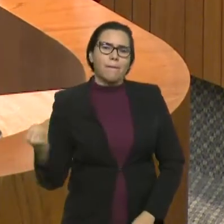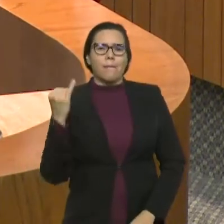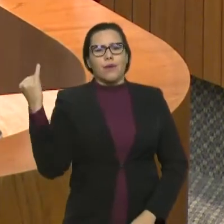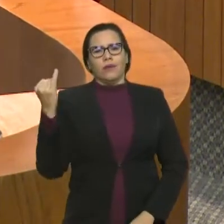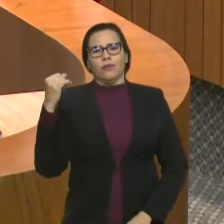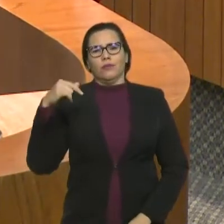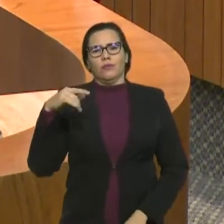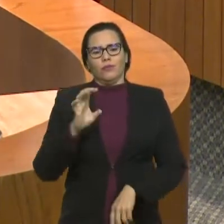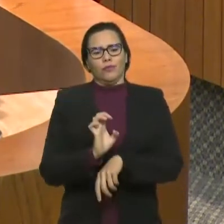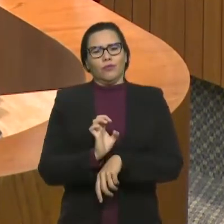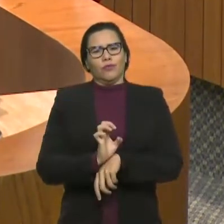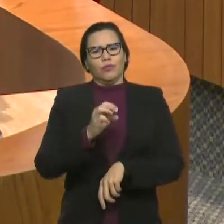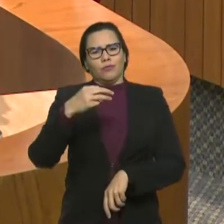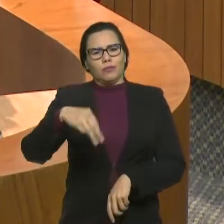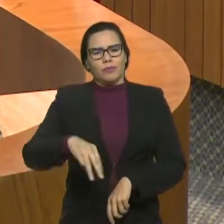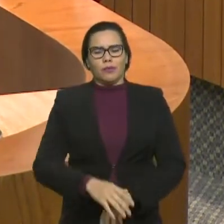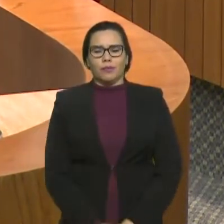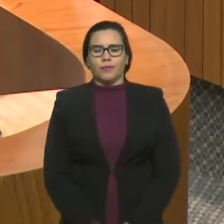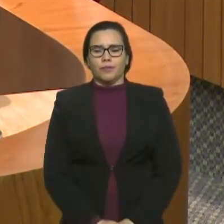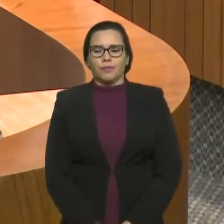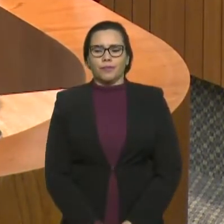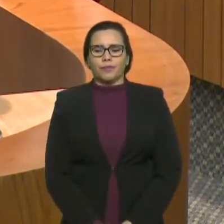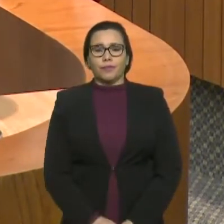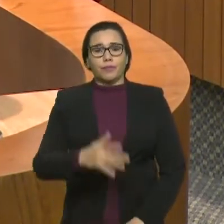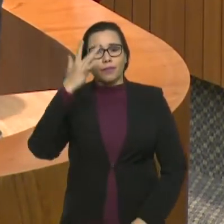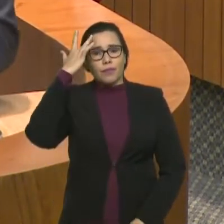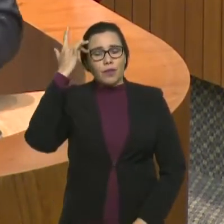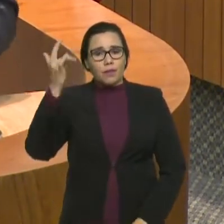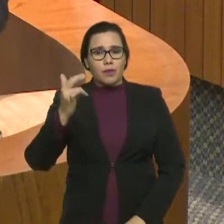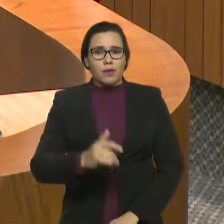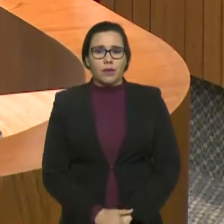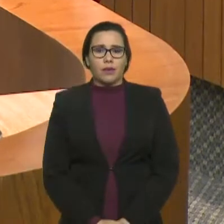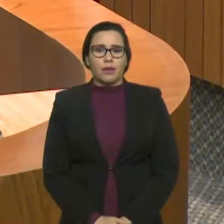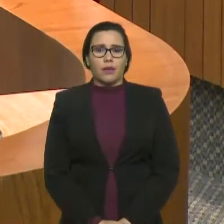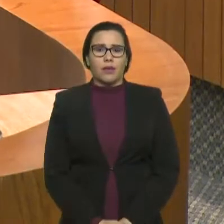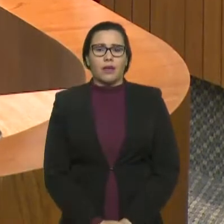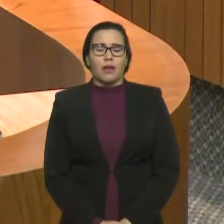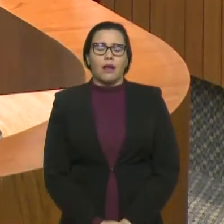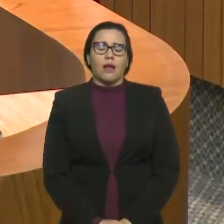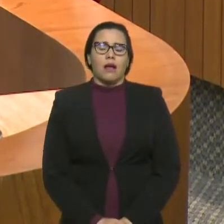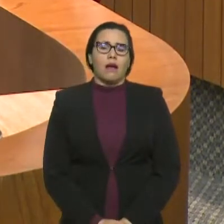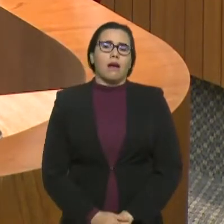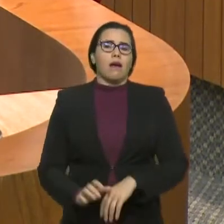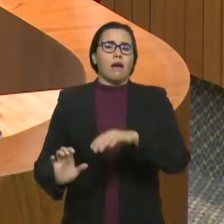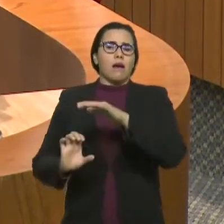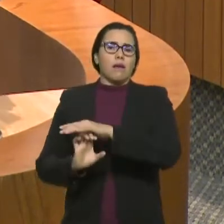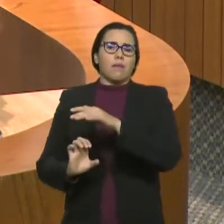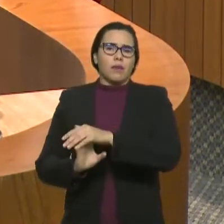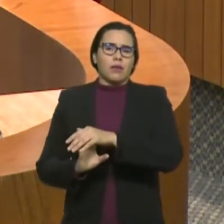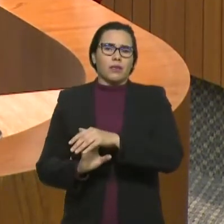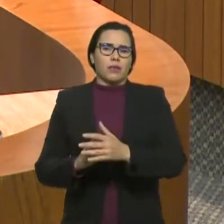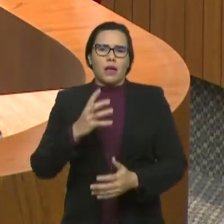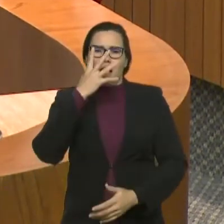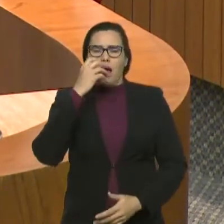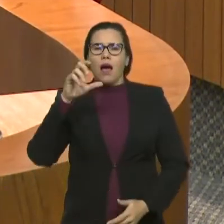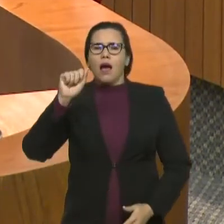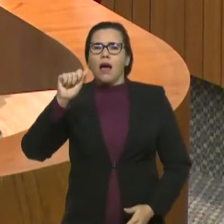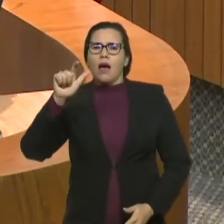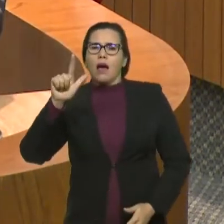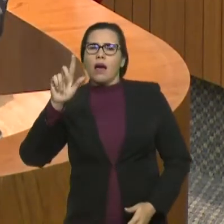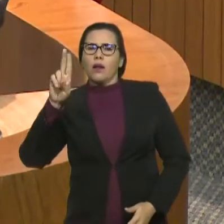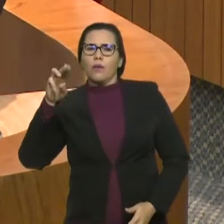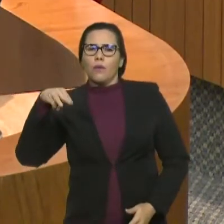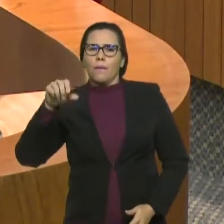Amanhã, a empresa Alumar estará retomando a produção de alumínio.